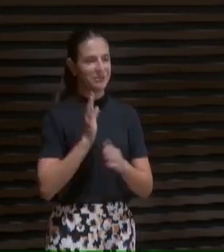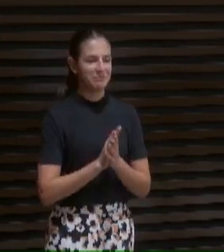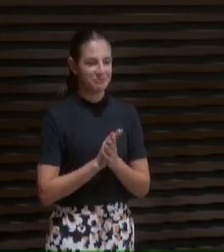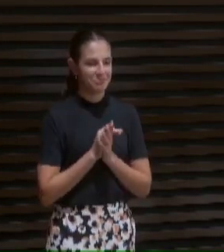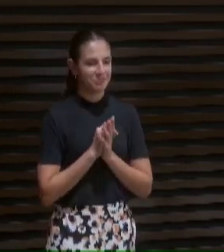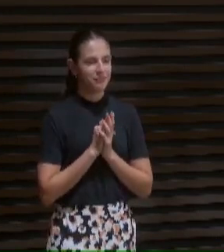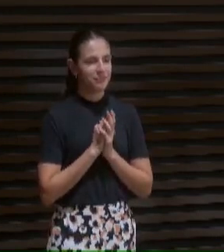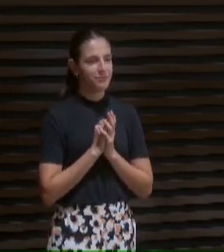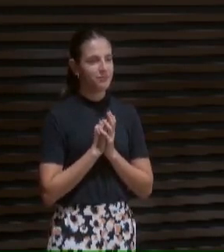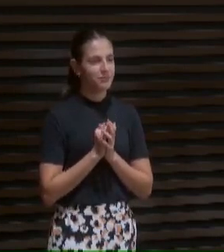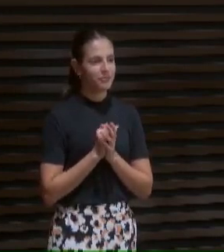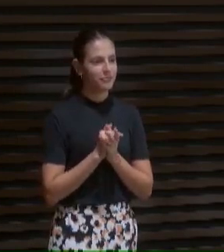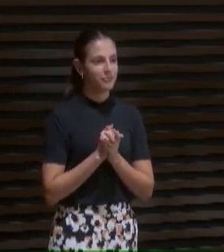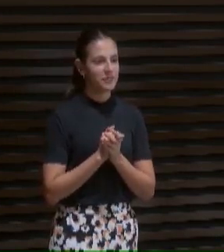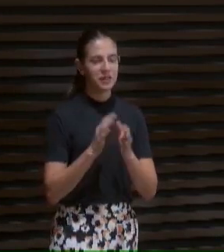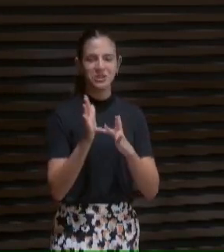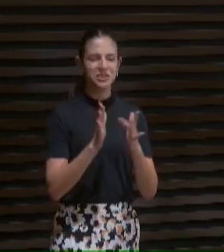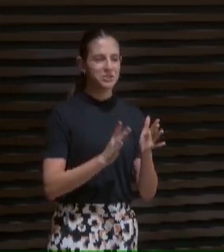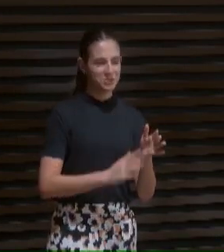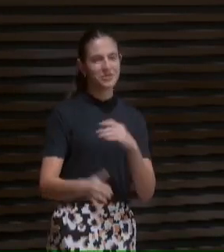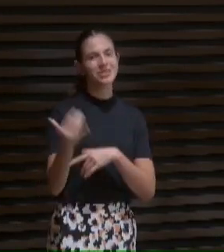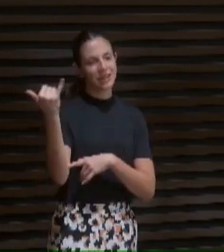É que ele está chegando.